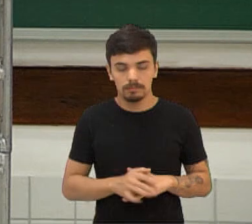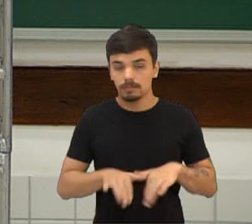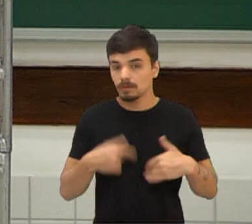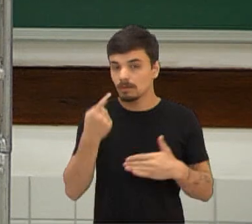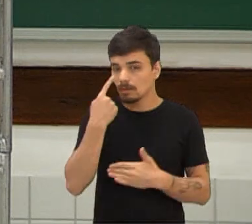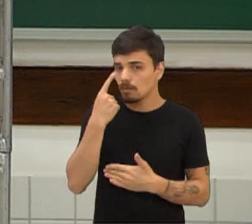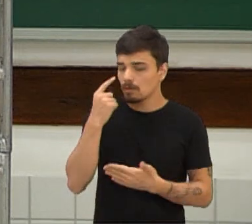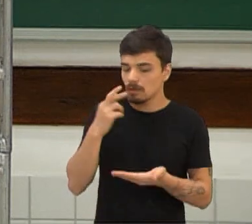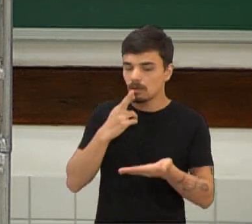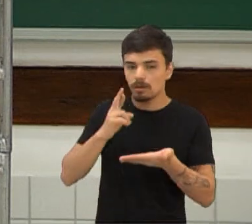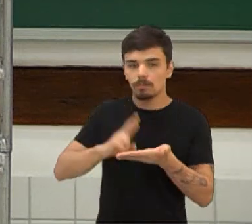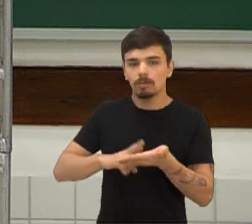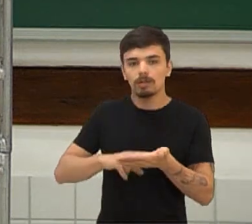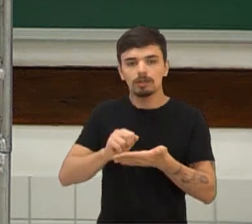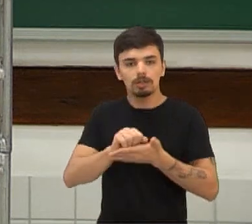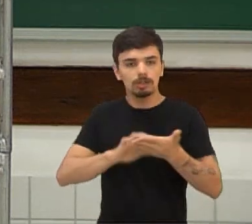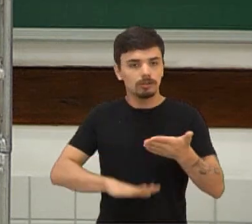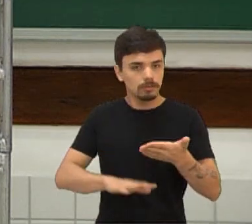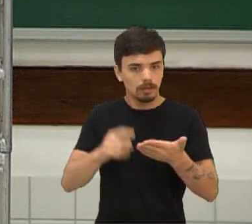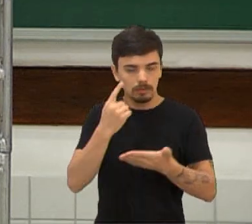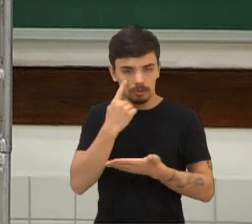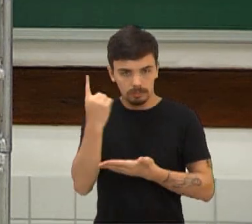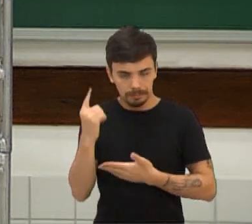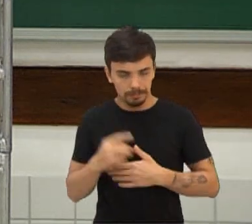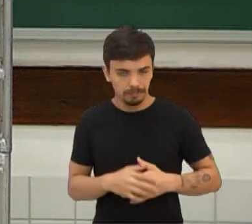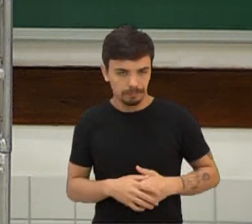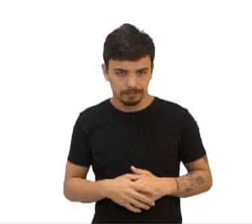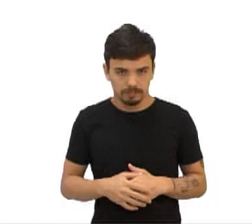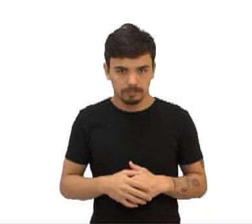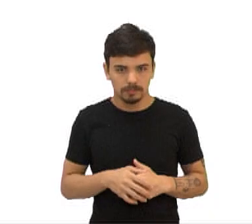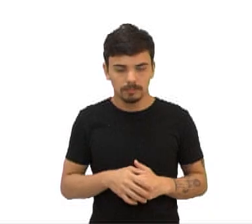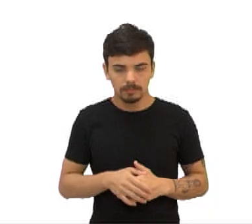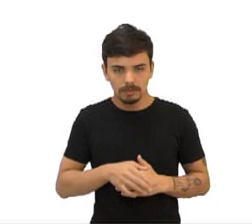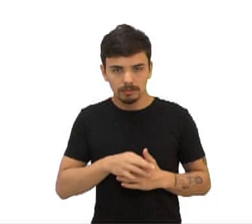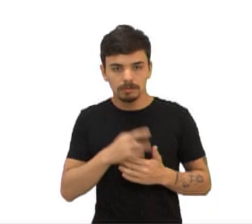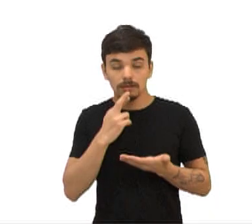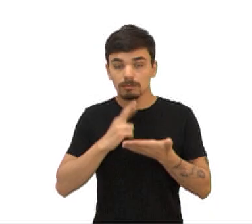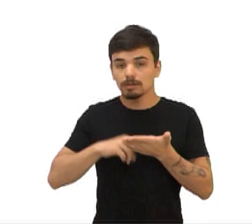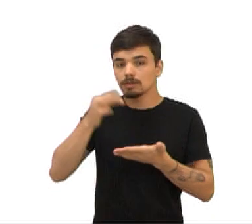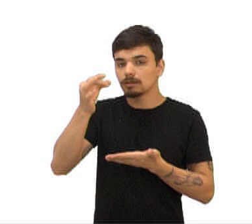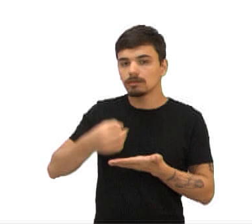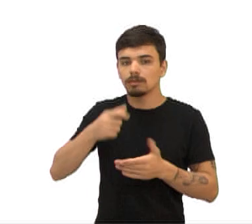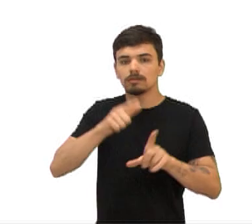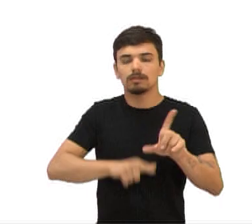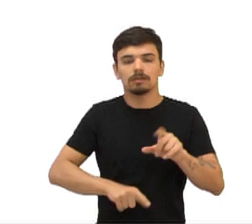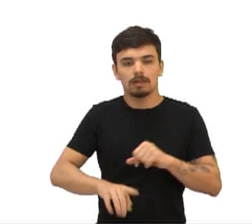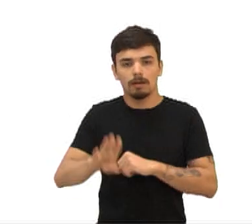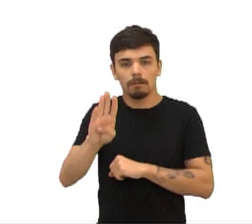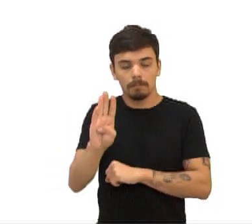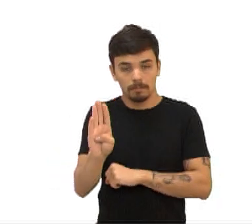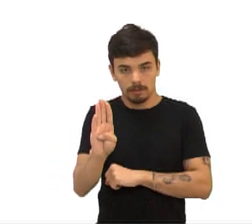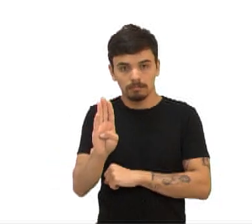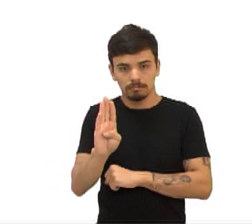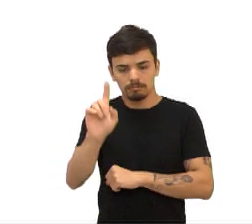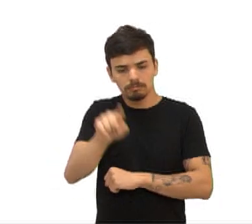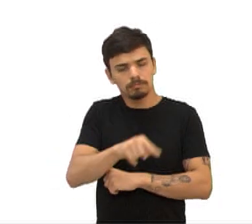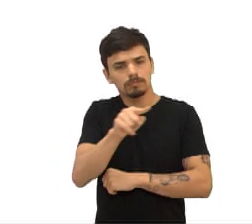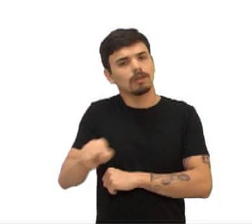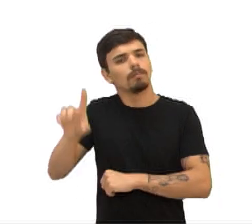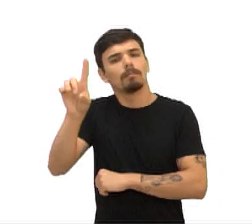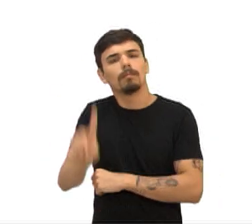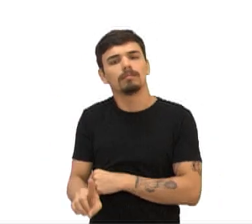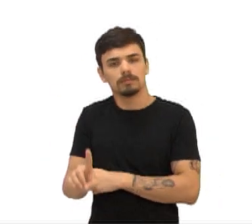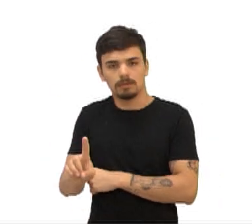Vejamos lá a resposta da nossa atividade modelo Enem. Então, a correta é letra B. Restrição dos